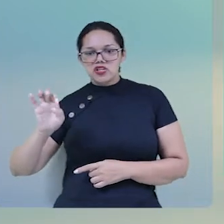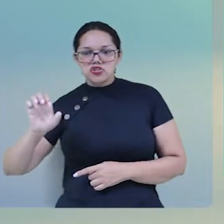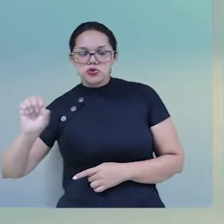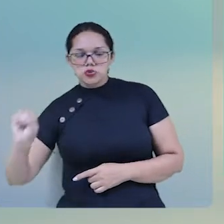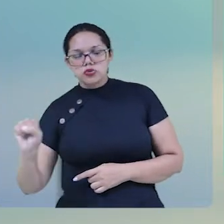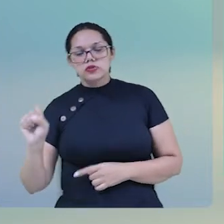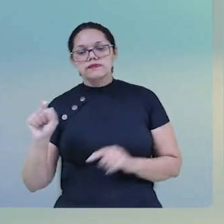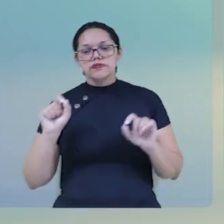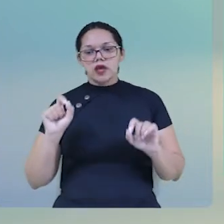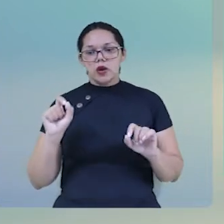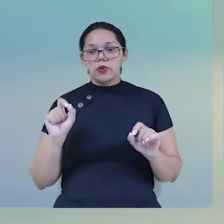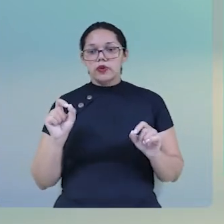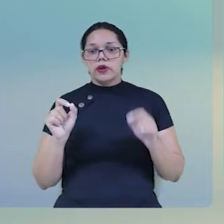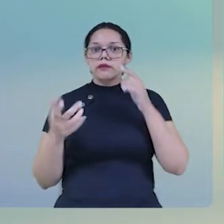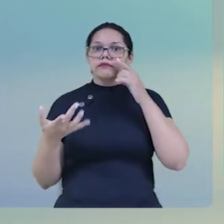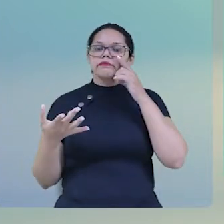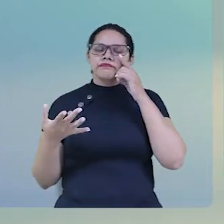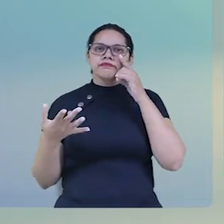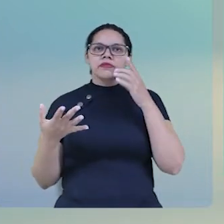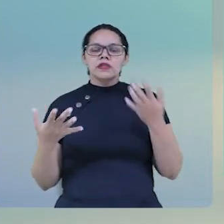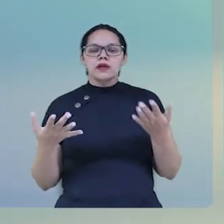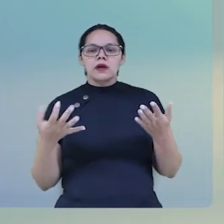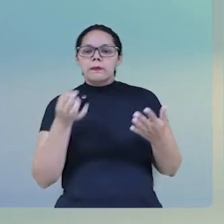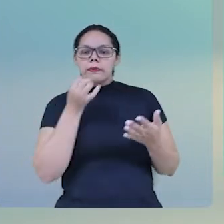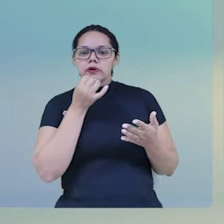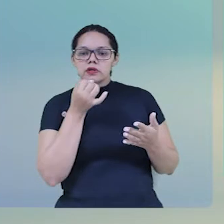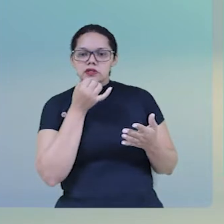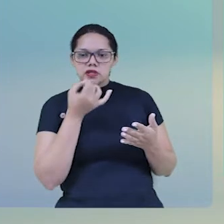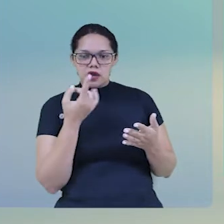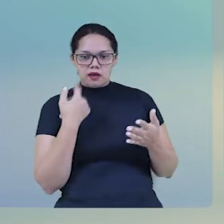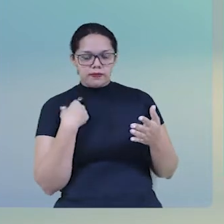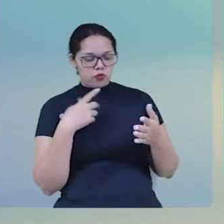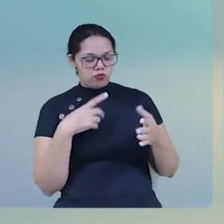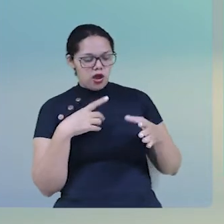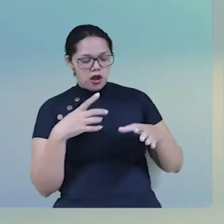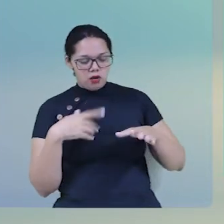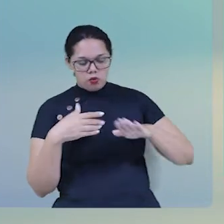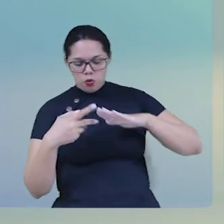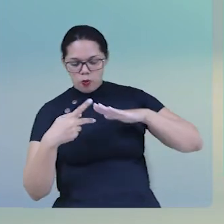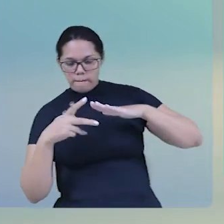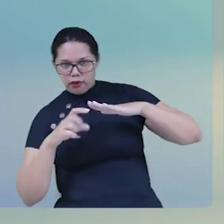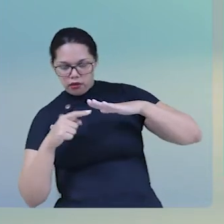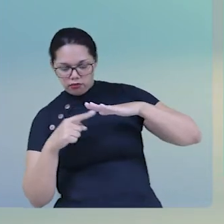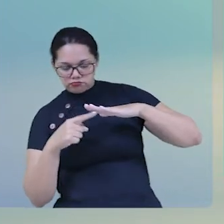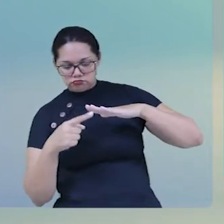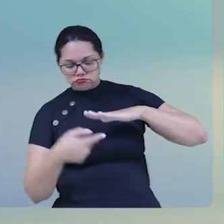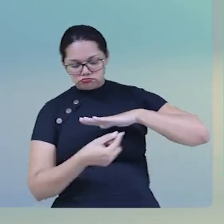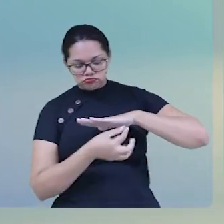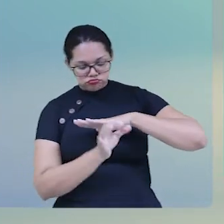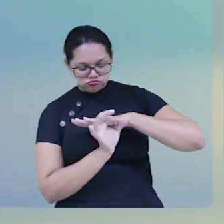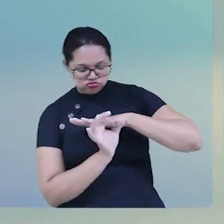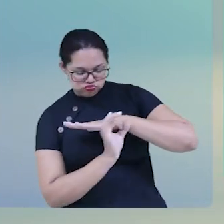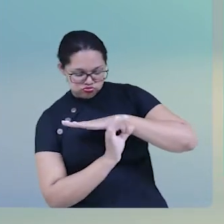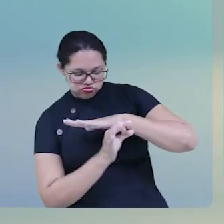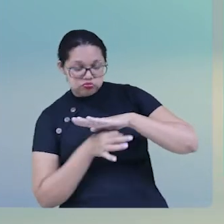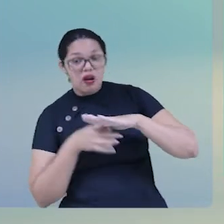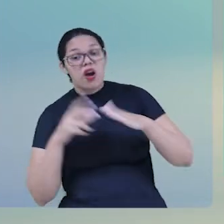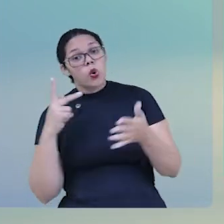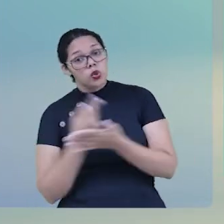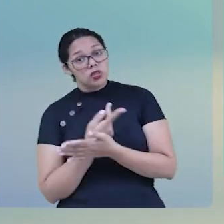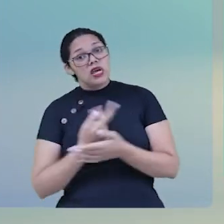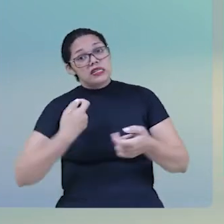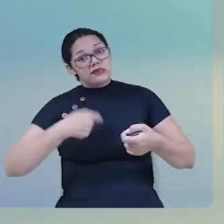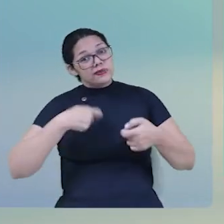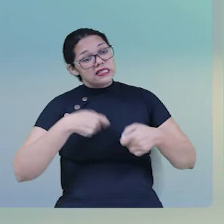machucada ou infeccionada dos pés desenvolve uma úlcera ou ferida. Geralmente, as pessoas diabéticas têm que tomar